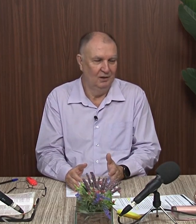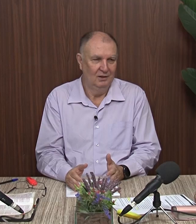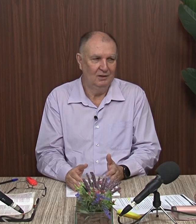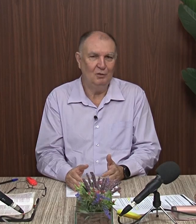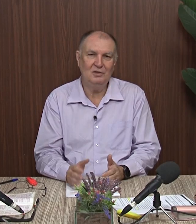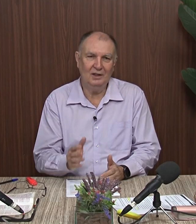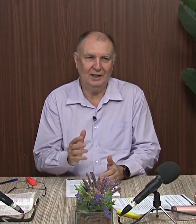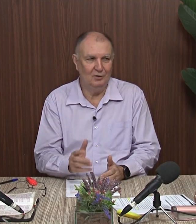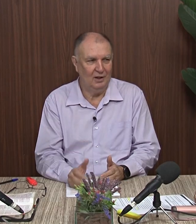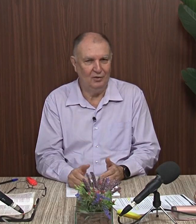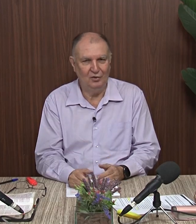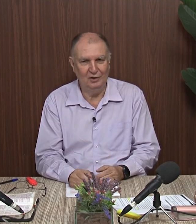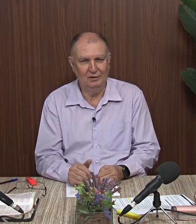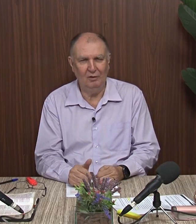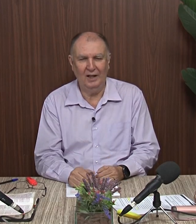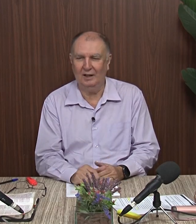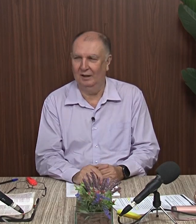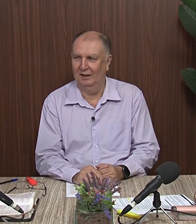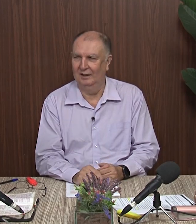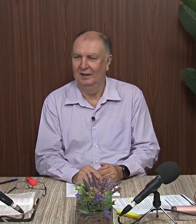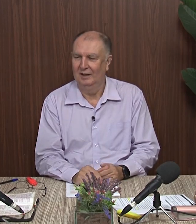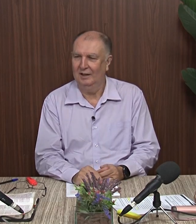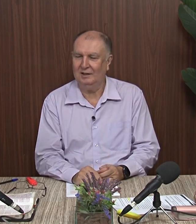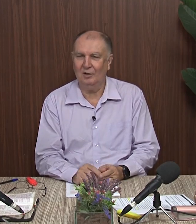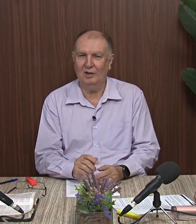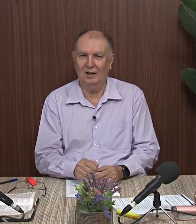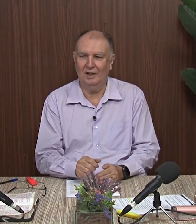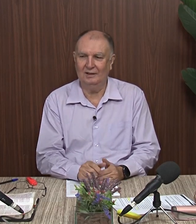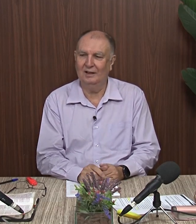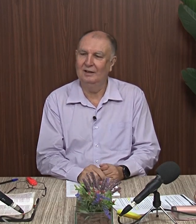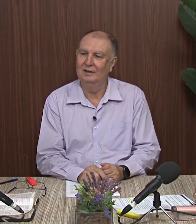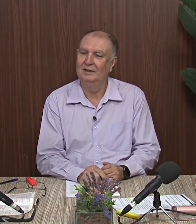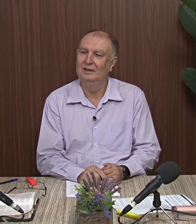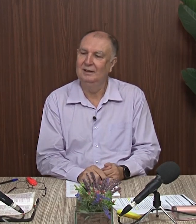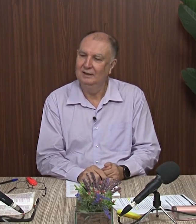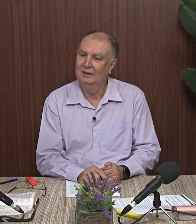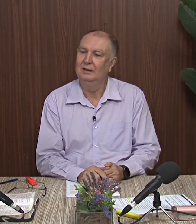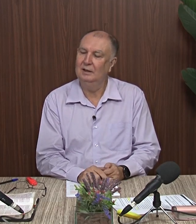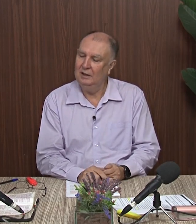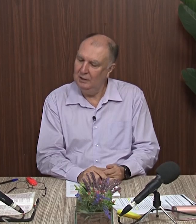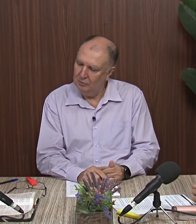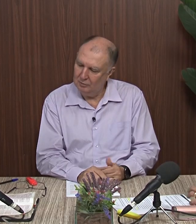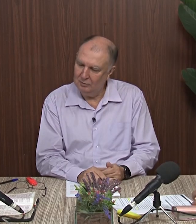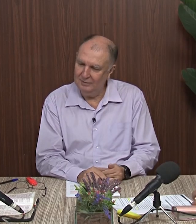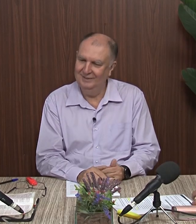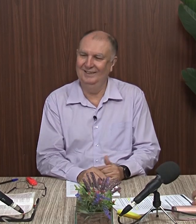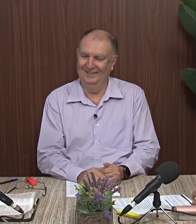pequenos. Sim. Então você que está nos assistindo, dá o like lá. Entra agora lá. Faz o like crescer.